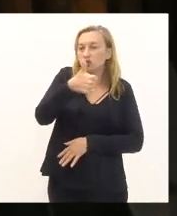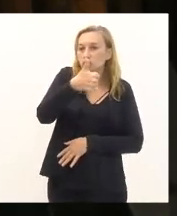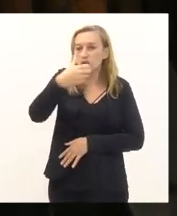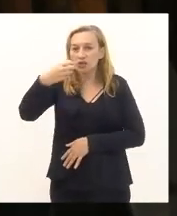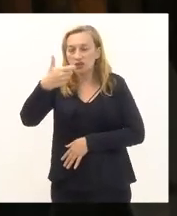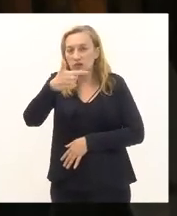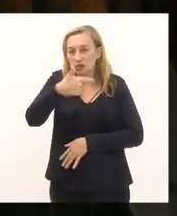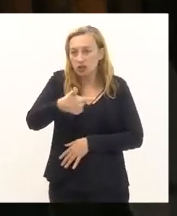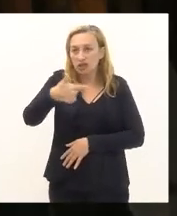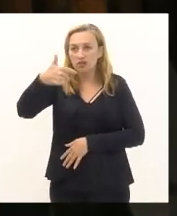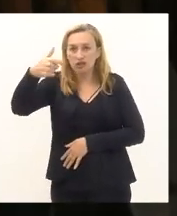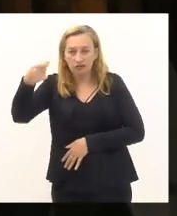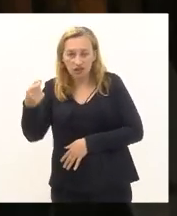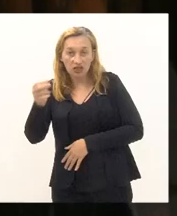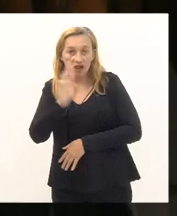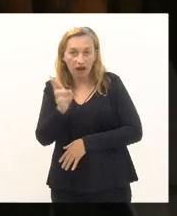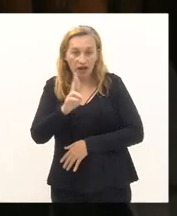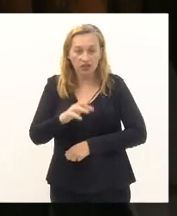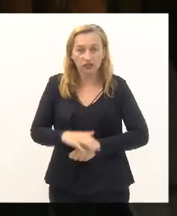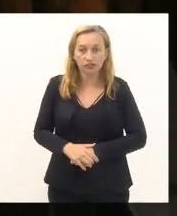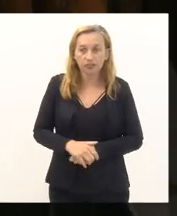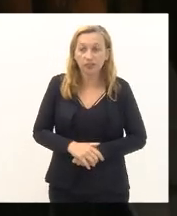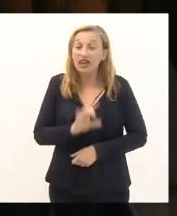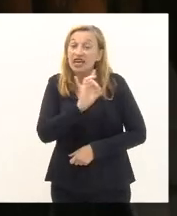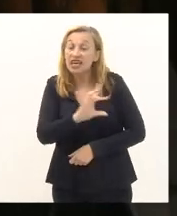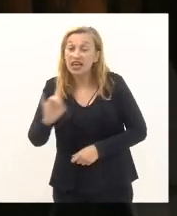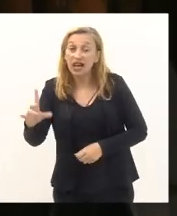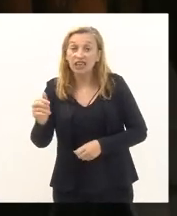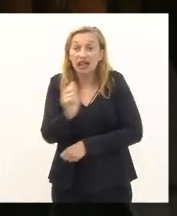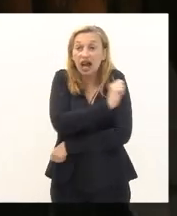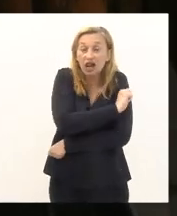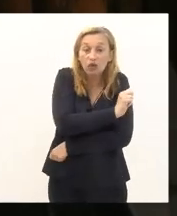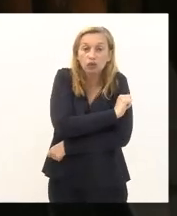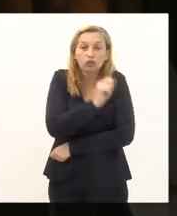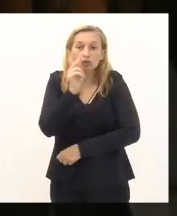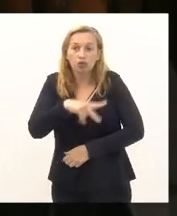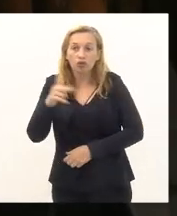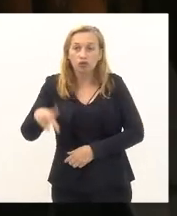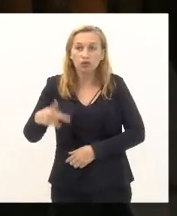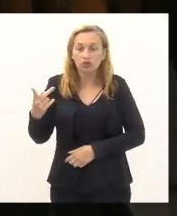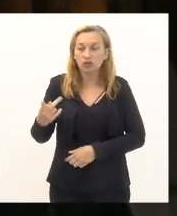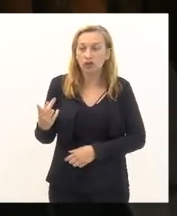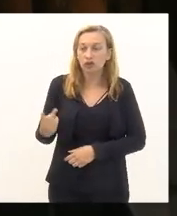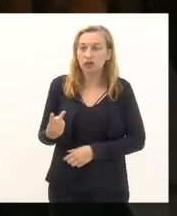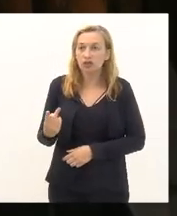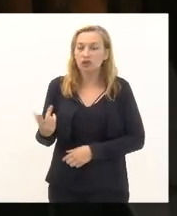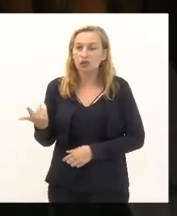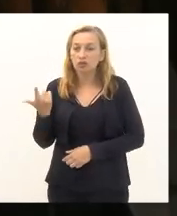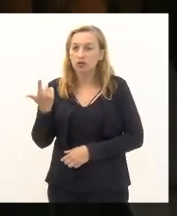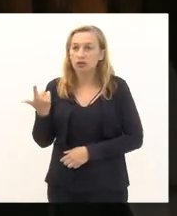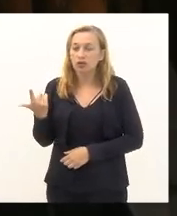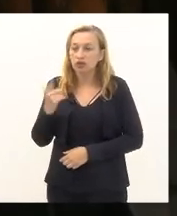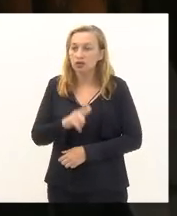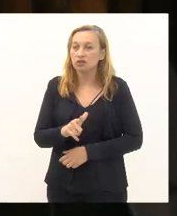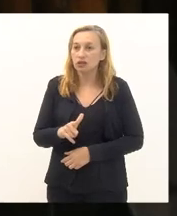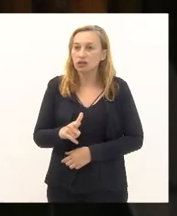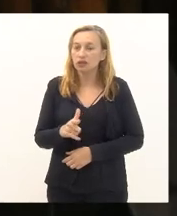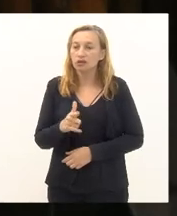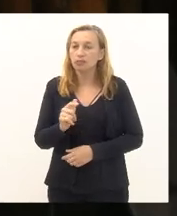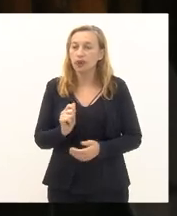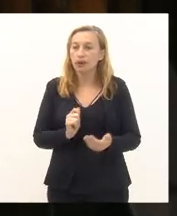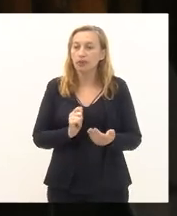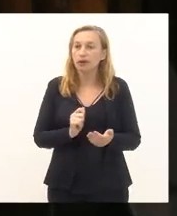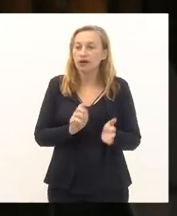R$ 220,00. E cada aluno e cada professor vão ganhar um voucher para gastar nessa